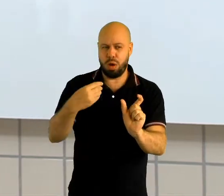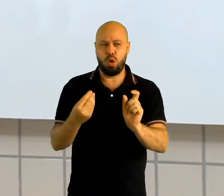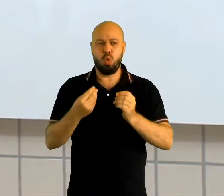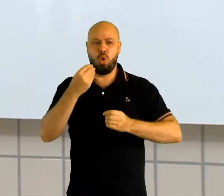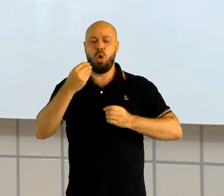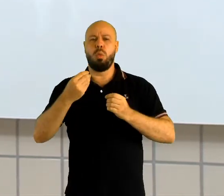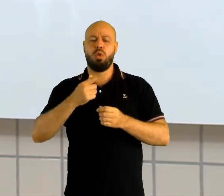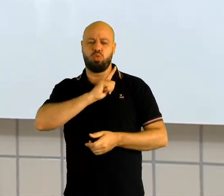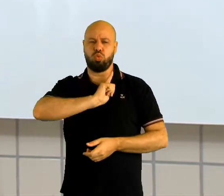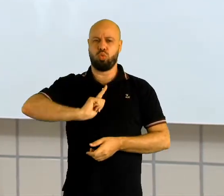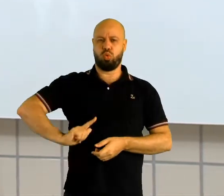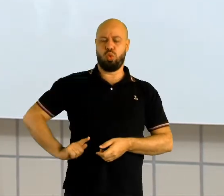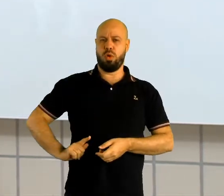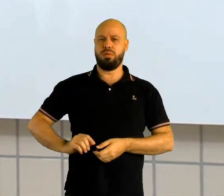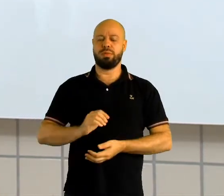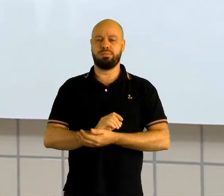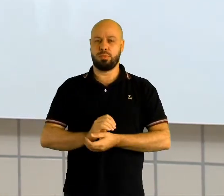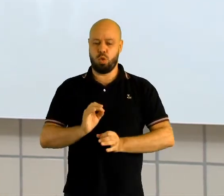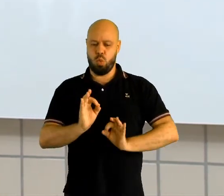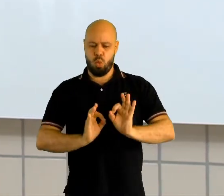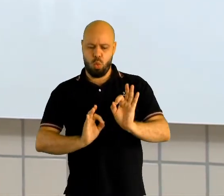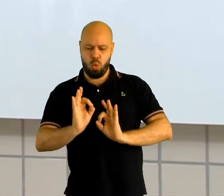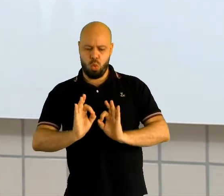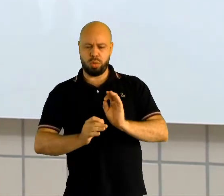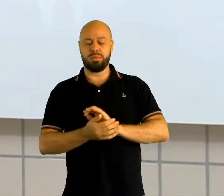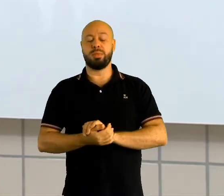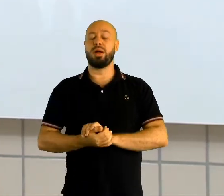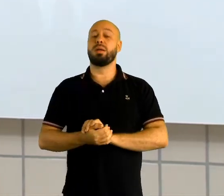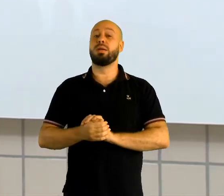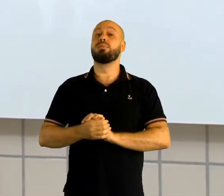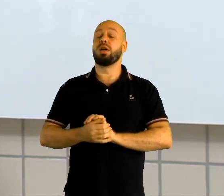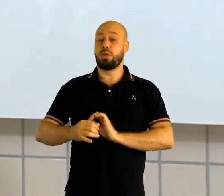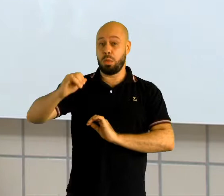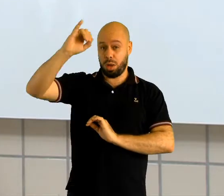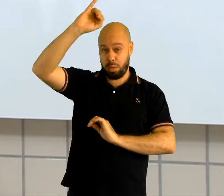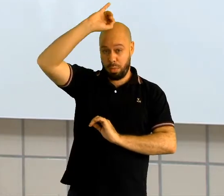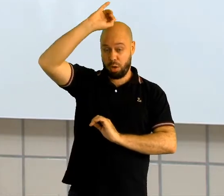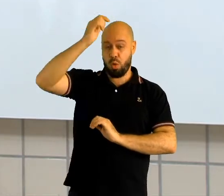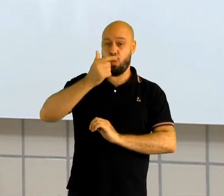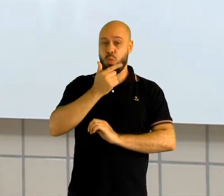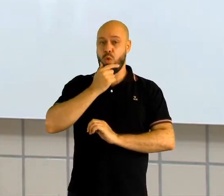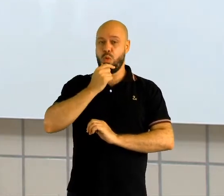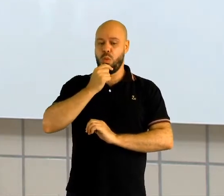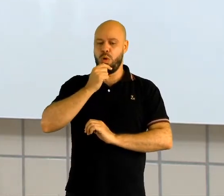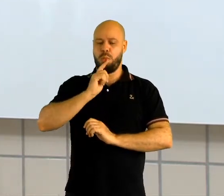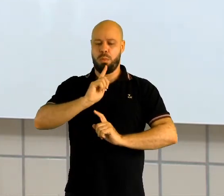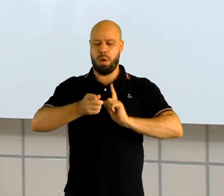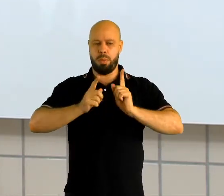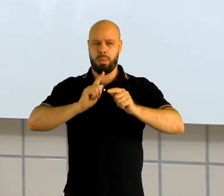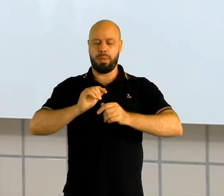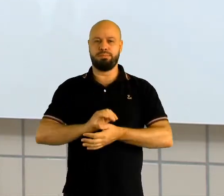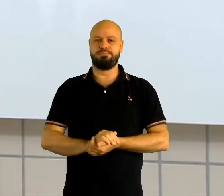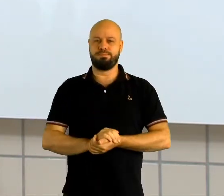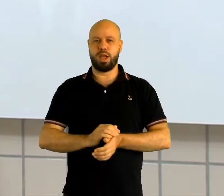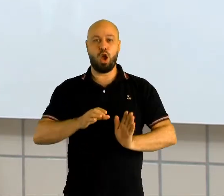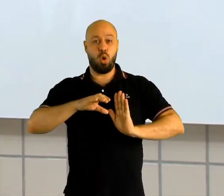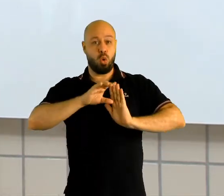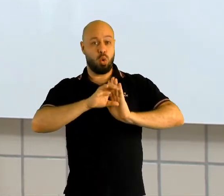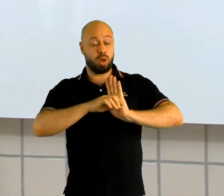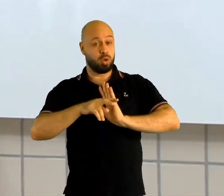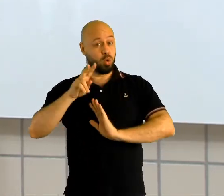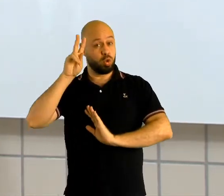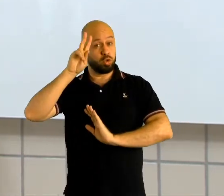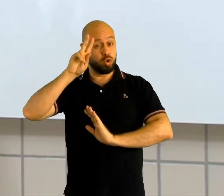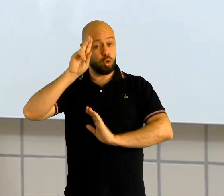essa forma de governo ela é exercida por um imperador. Já o conceito de história é um conceito